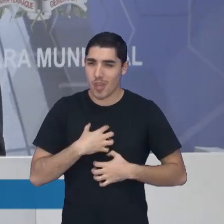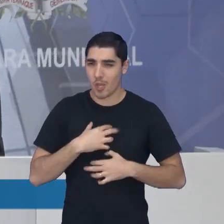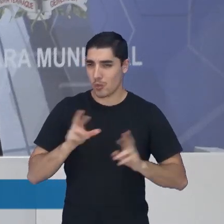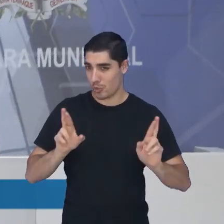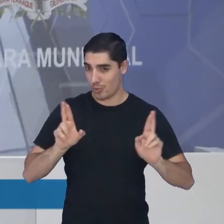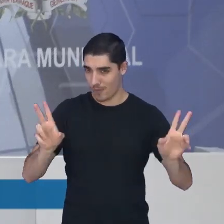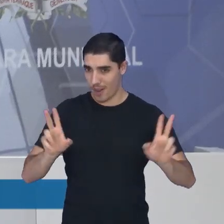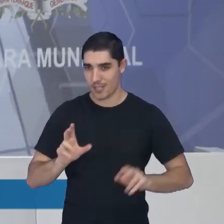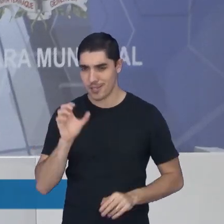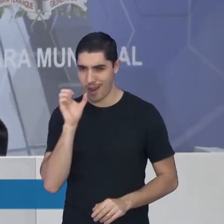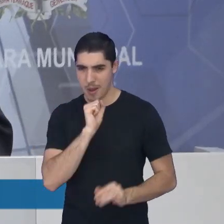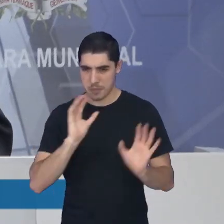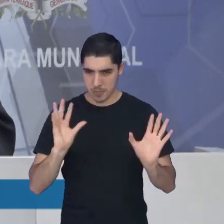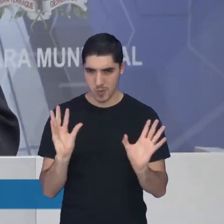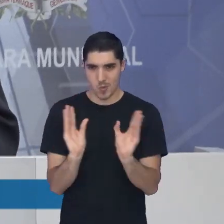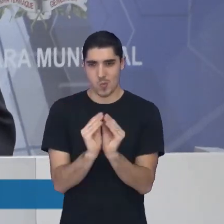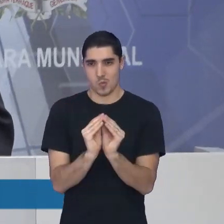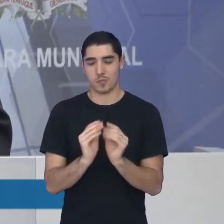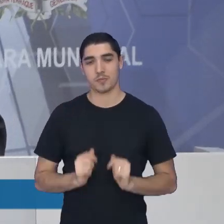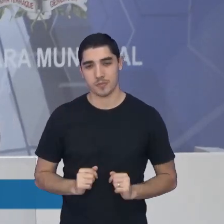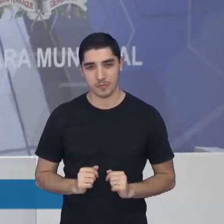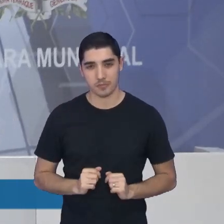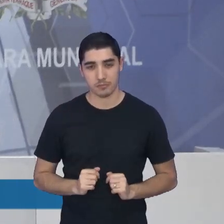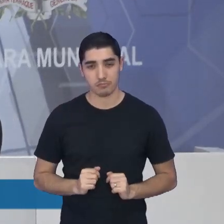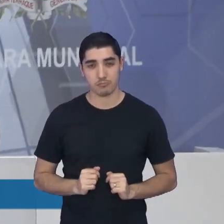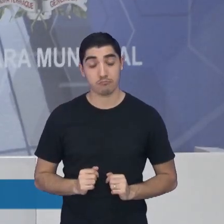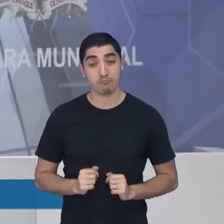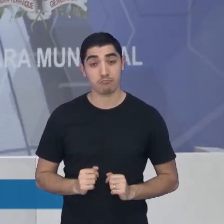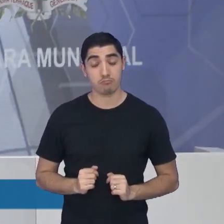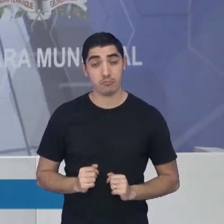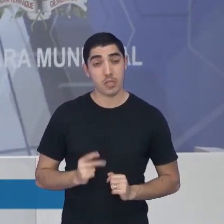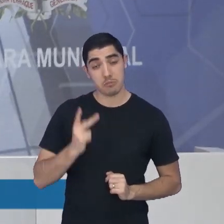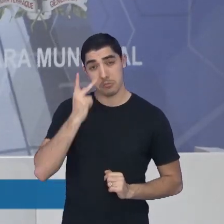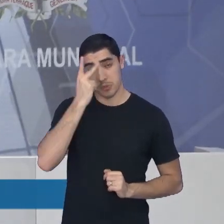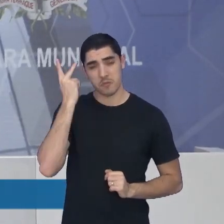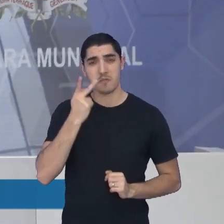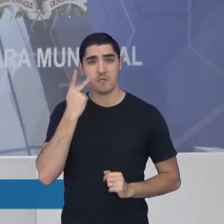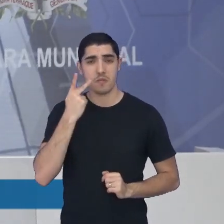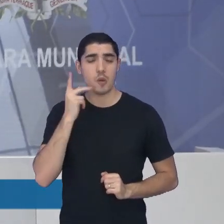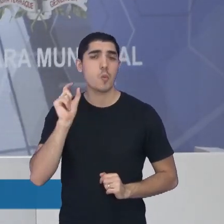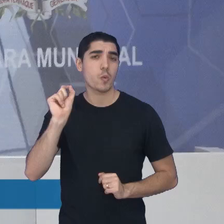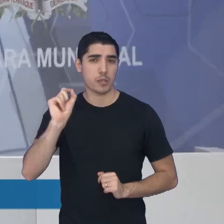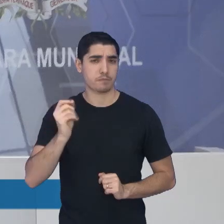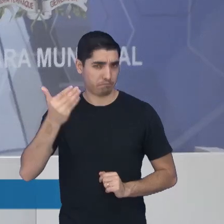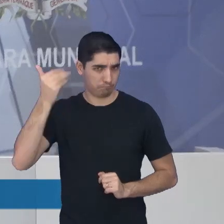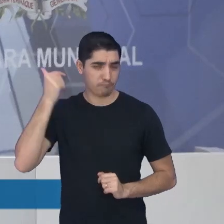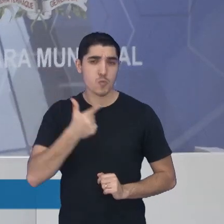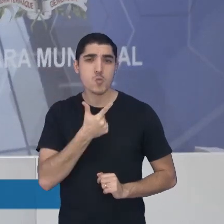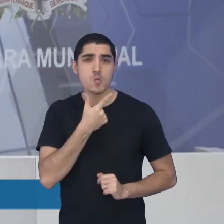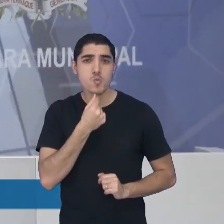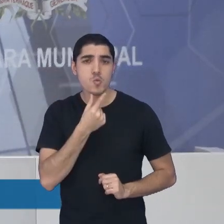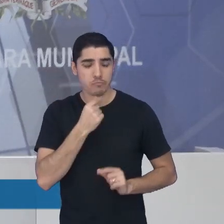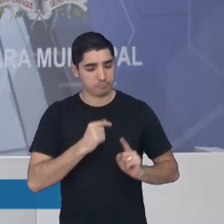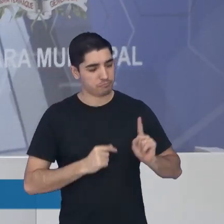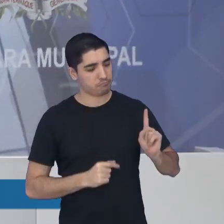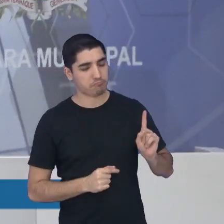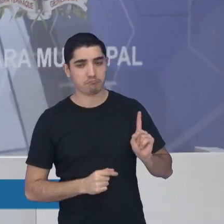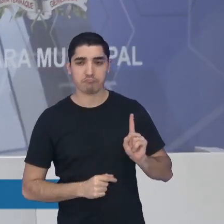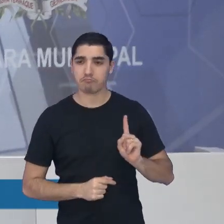também. Dizem que, certa vez, um rapaz chegou a